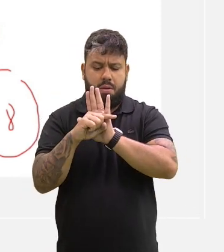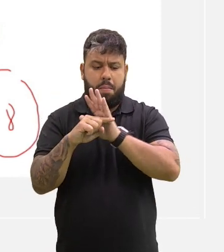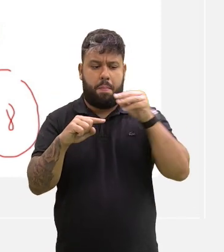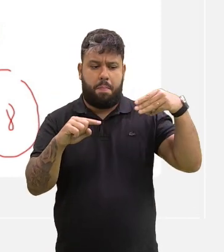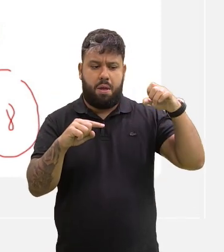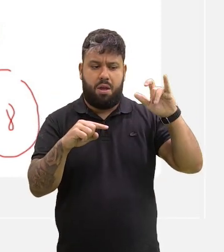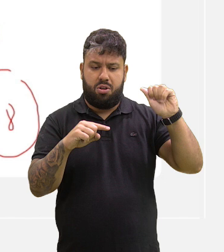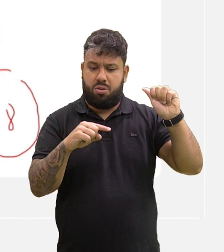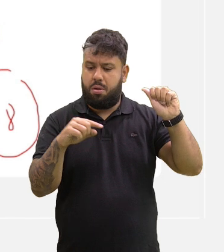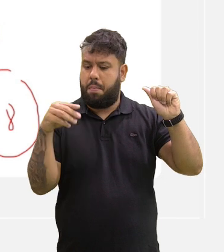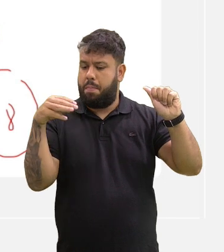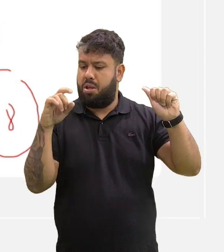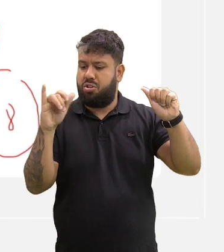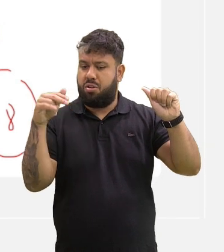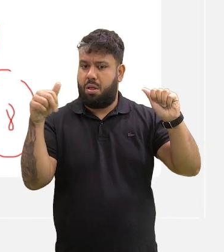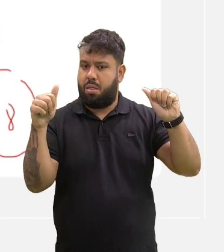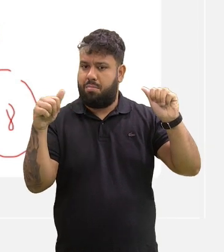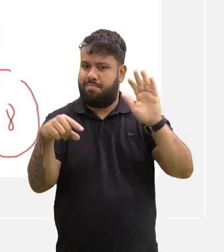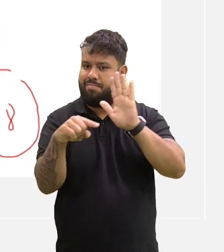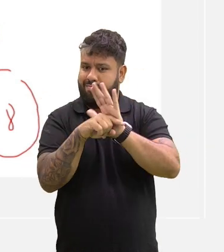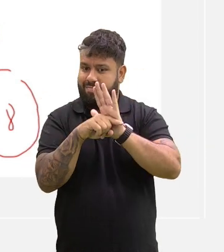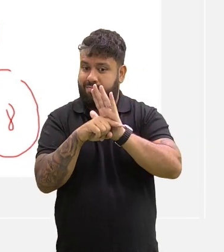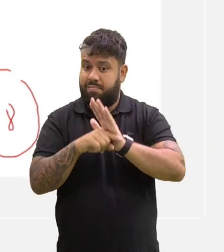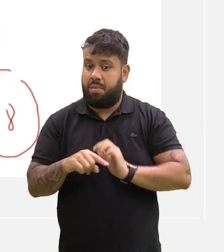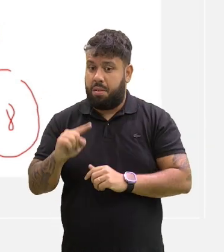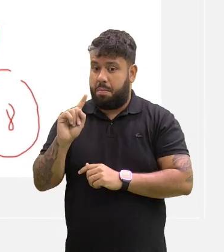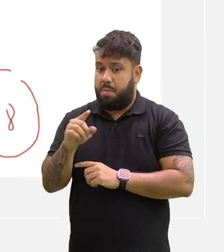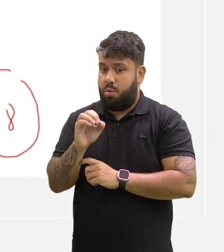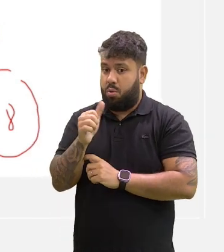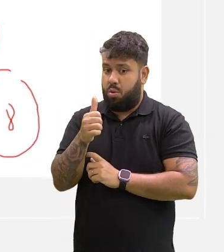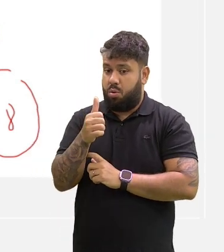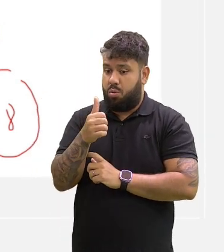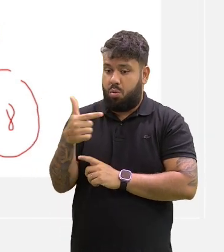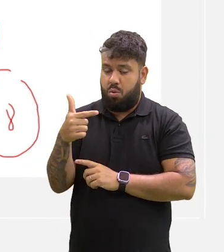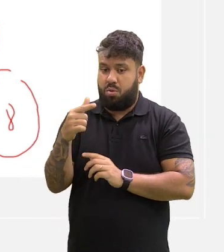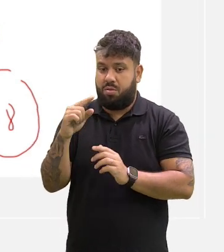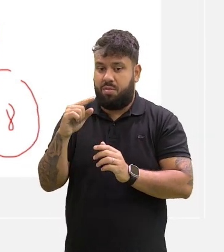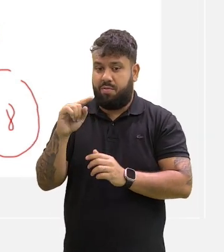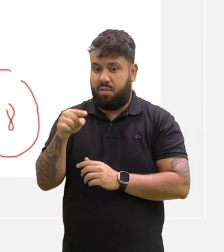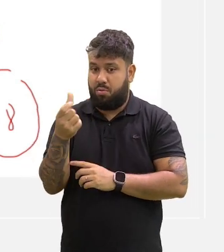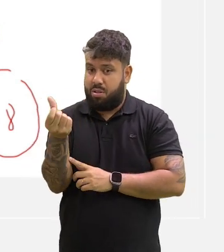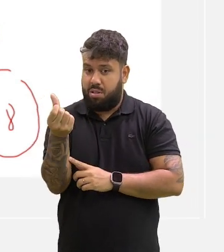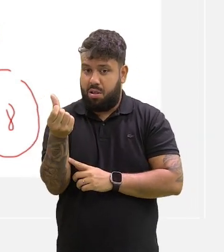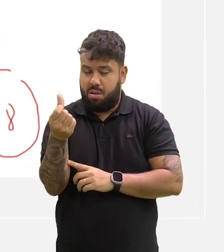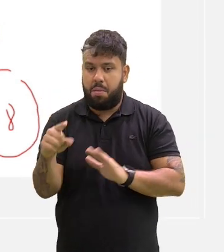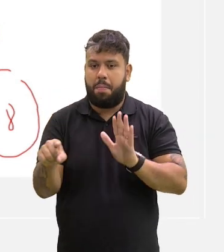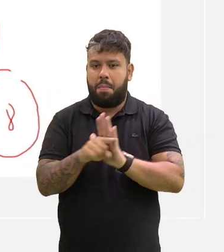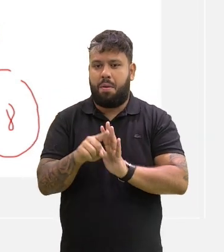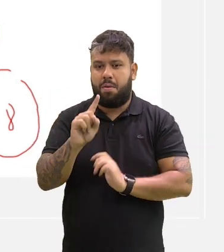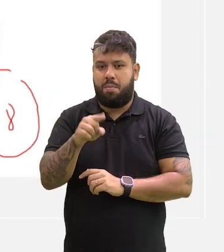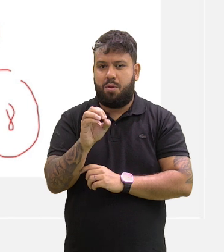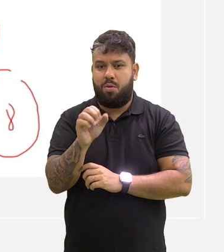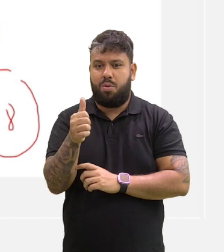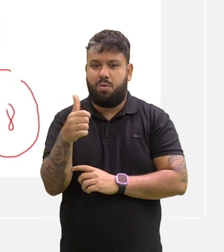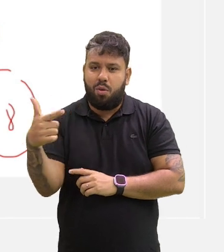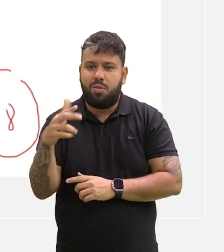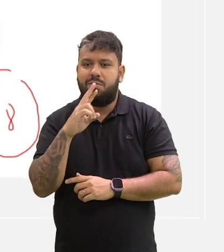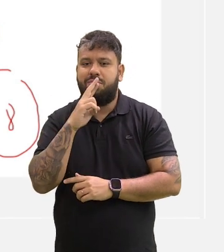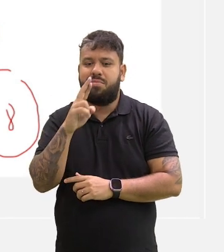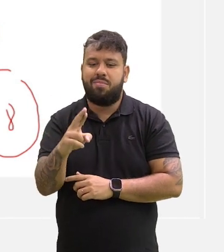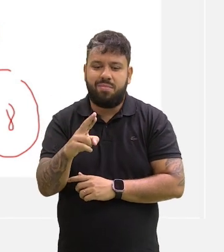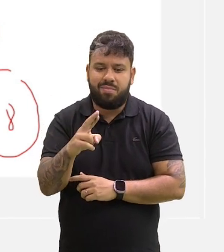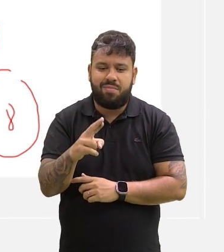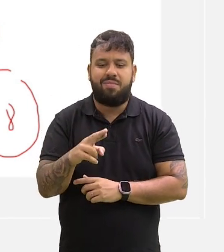mediana. A média é 1.012,6 e a mediana é 1.012. Fazendo essa diferença, então eu chego à conclusão